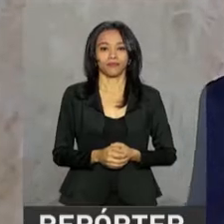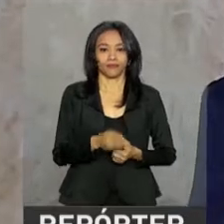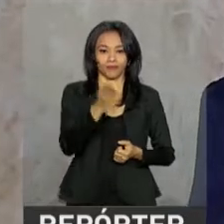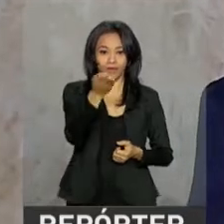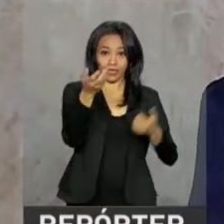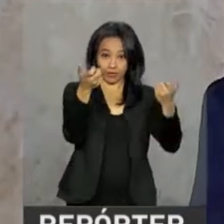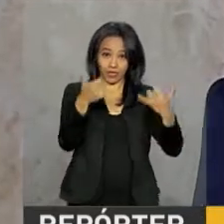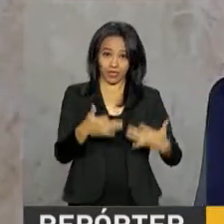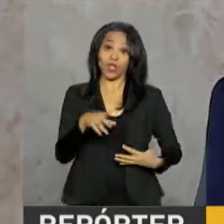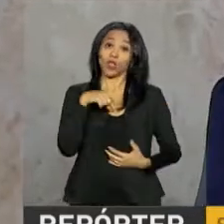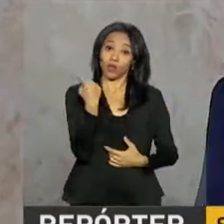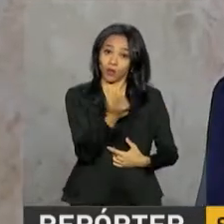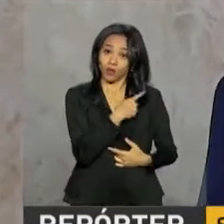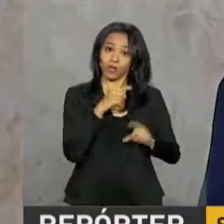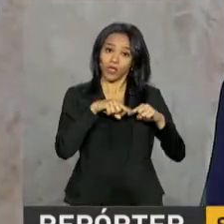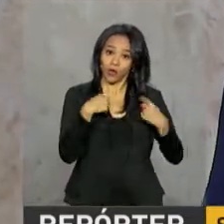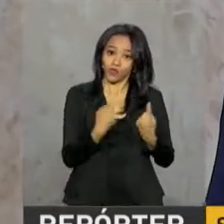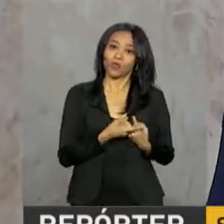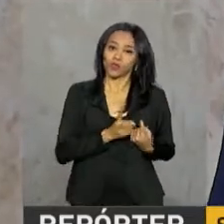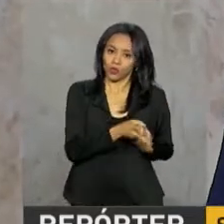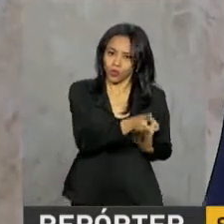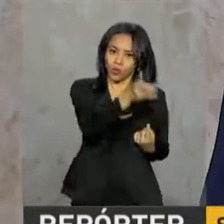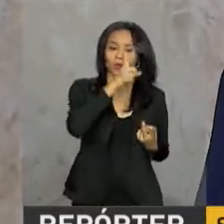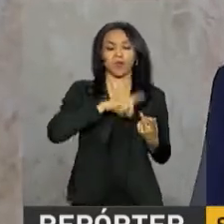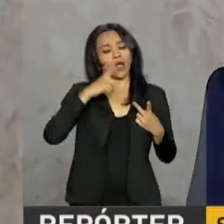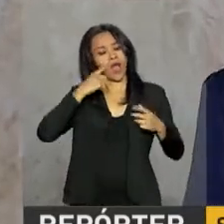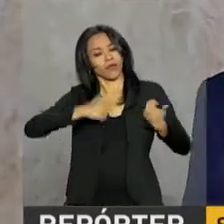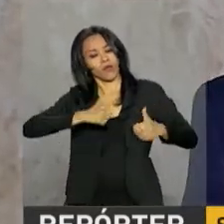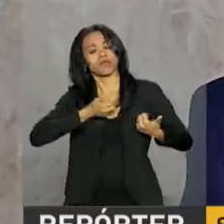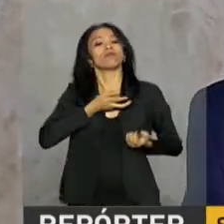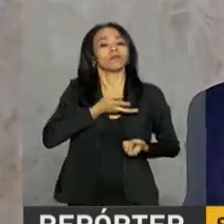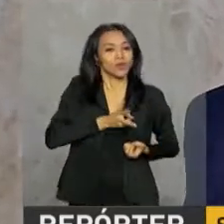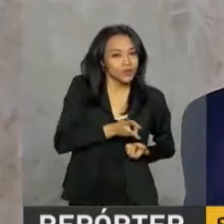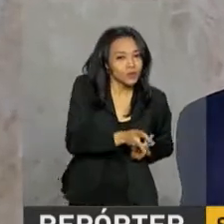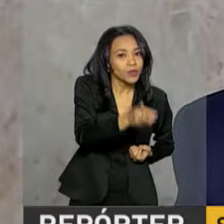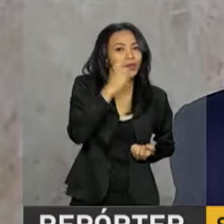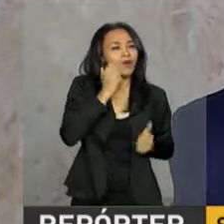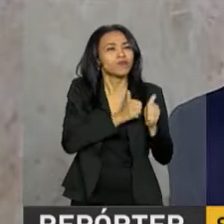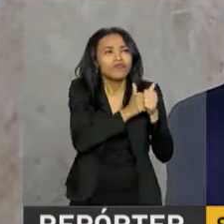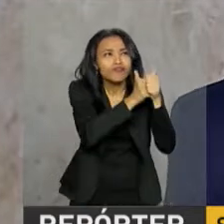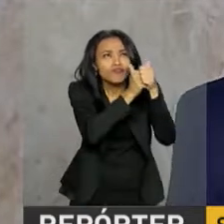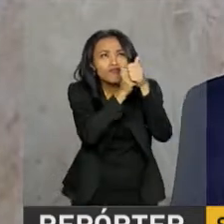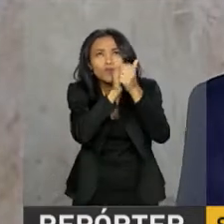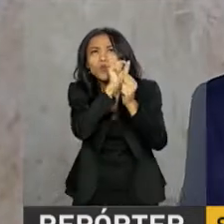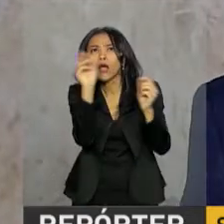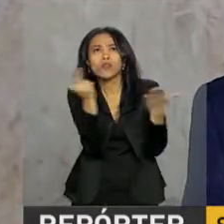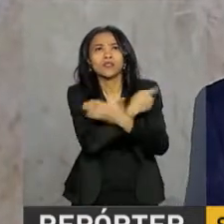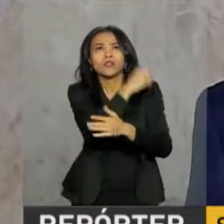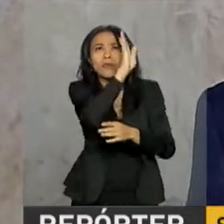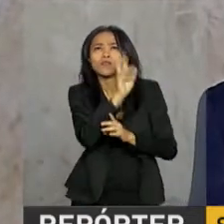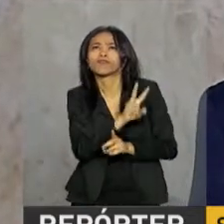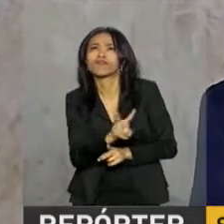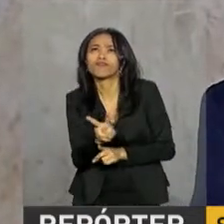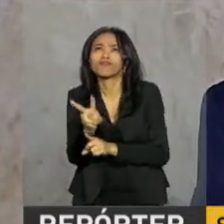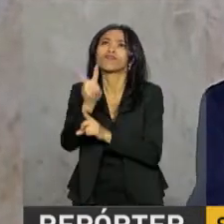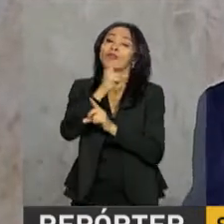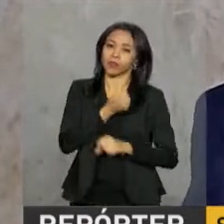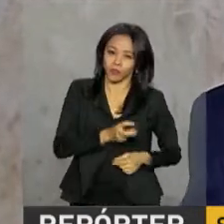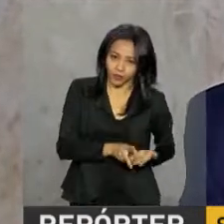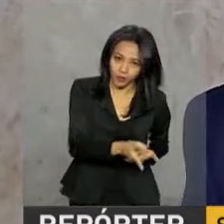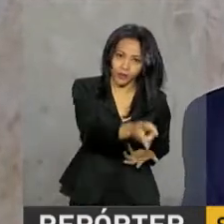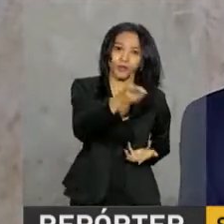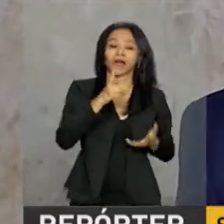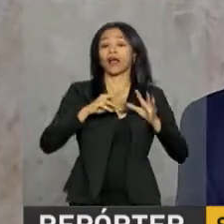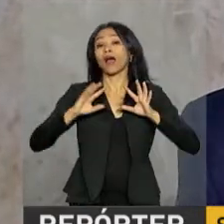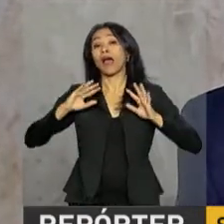nossas reuniões continuam as avaliações contínuos acompanhamentos continuam até como eu disse já em outra entrevista até que todos os